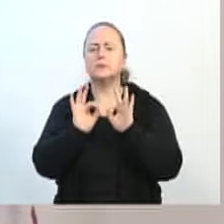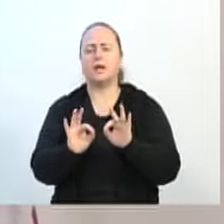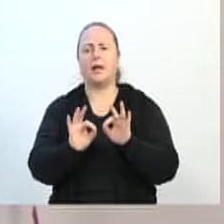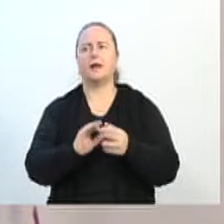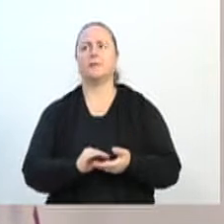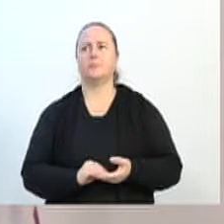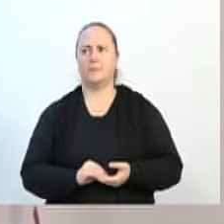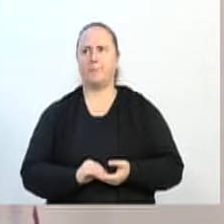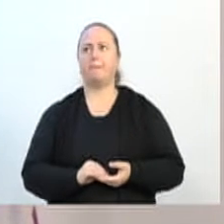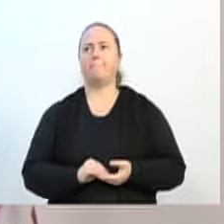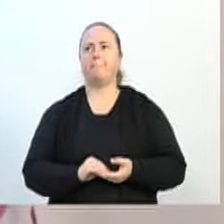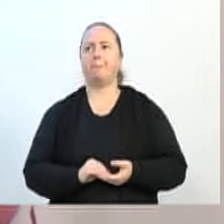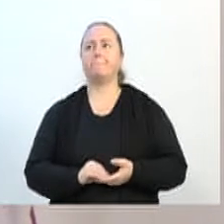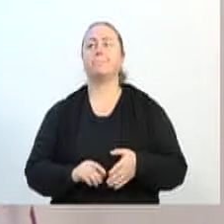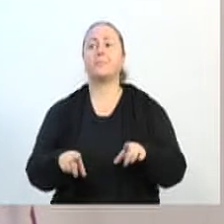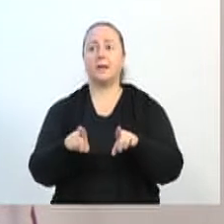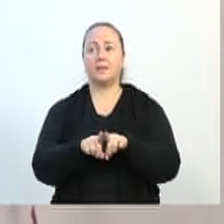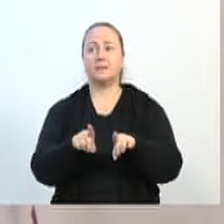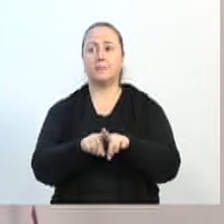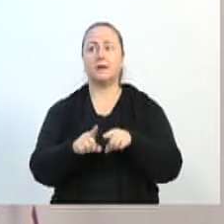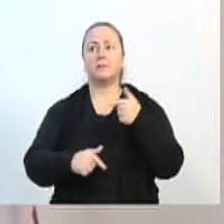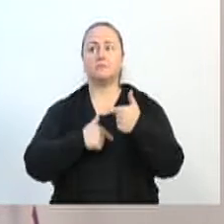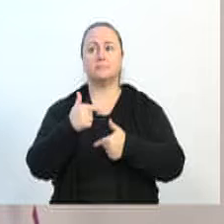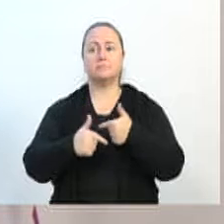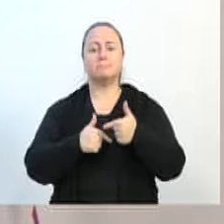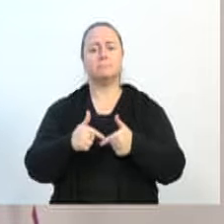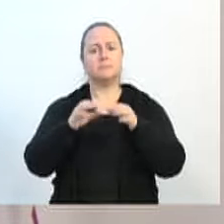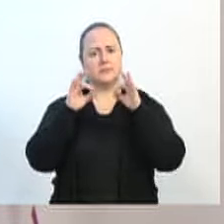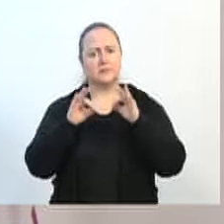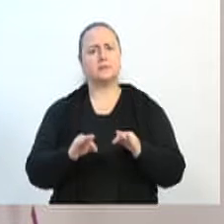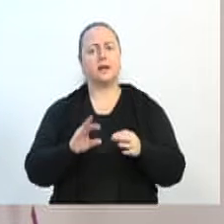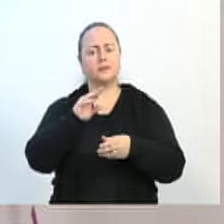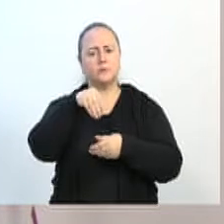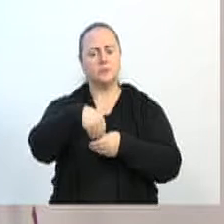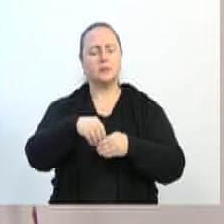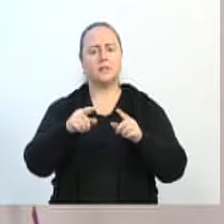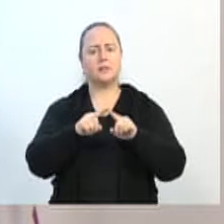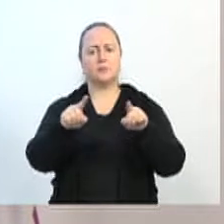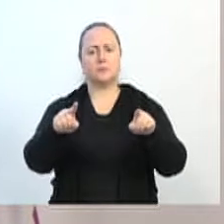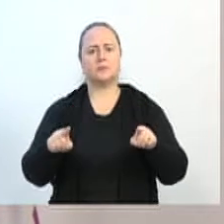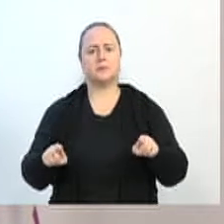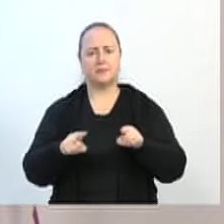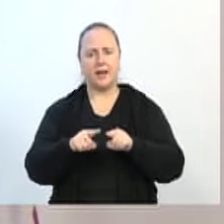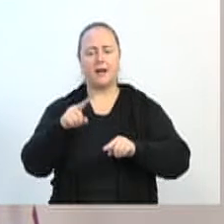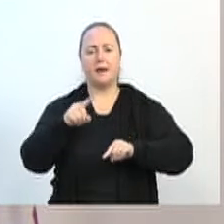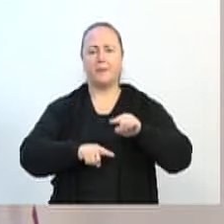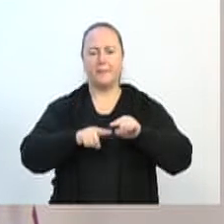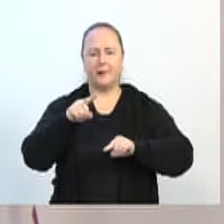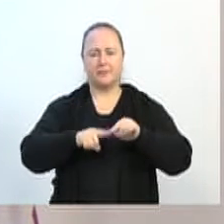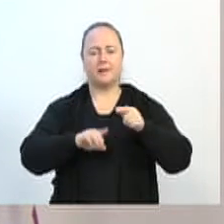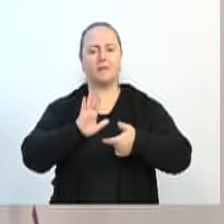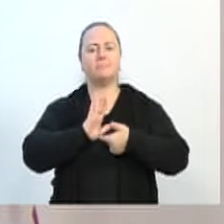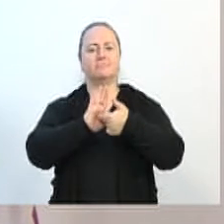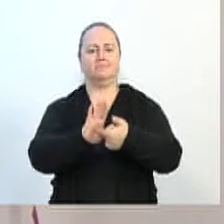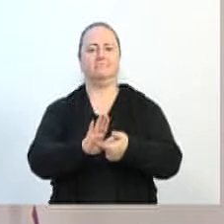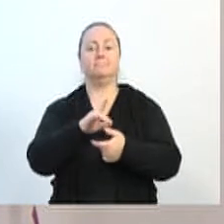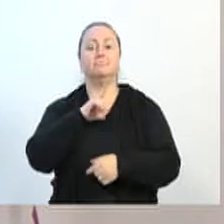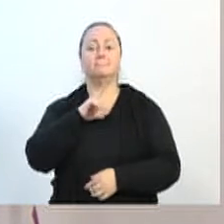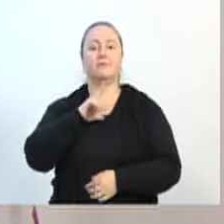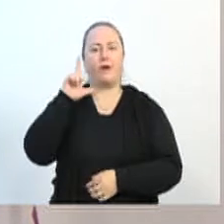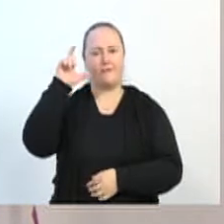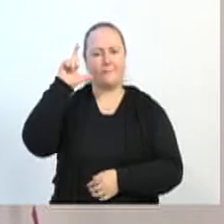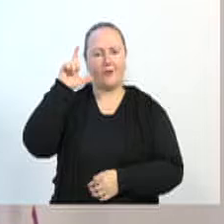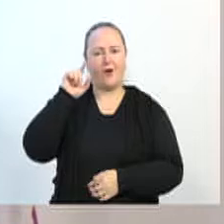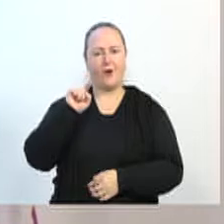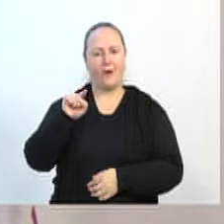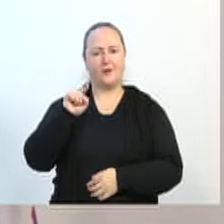ser trabalhado pedagogicamente em sala de aula e os materiais dos alunos serem expostos. Tem foto aqui também, né, Ari,